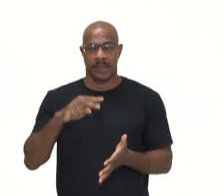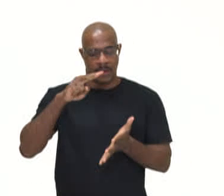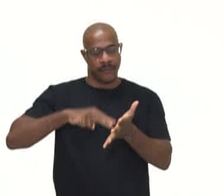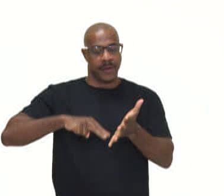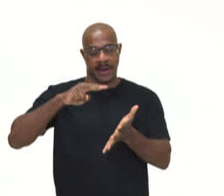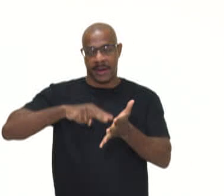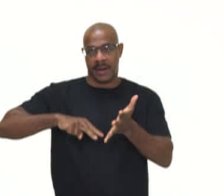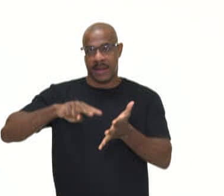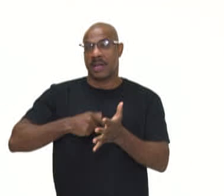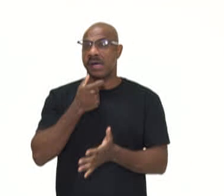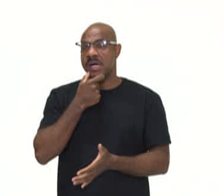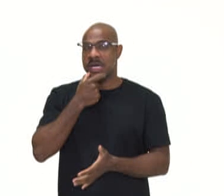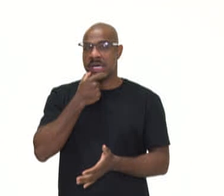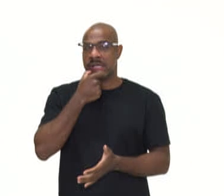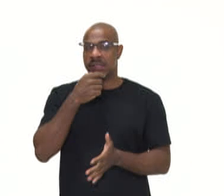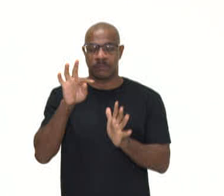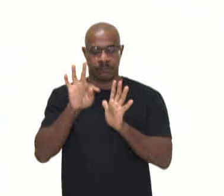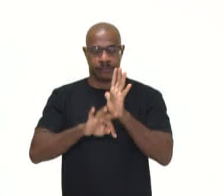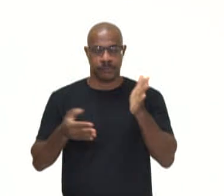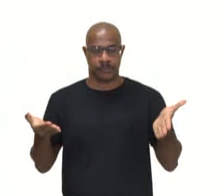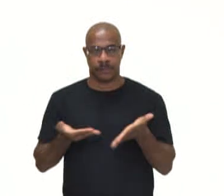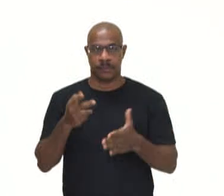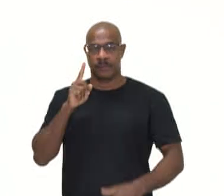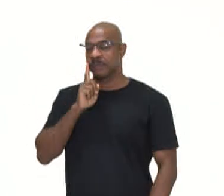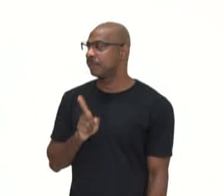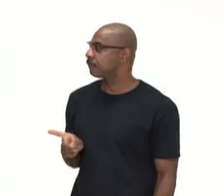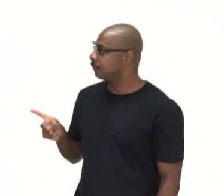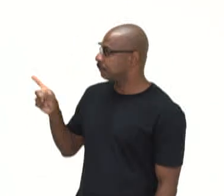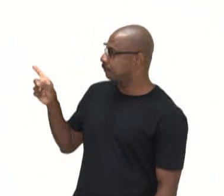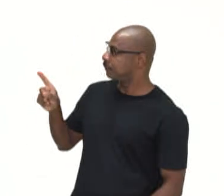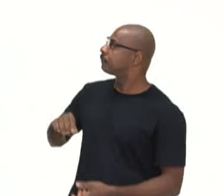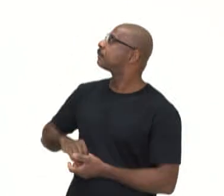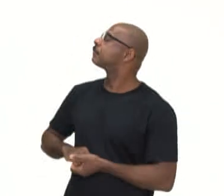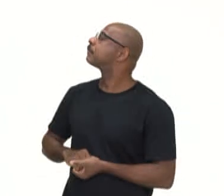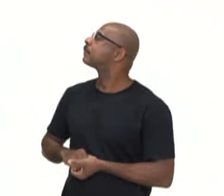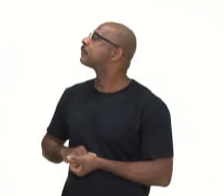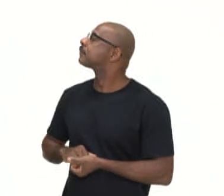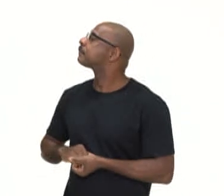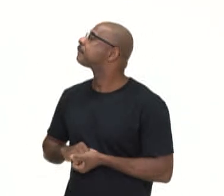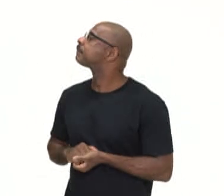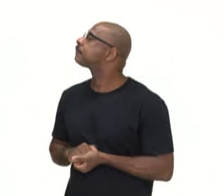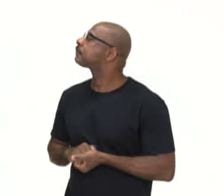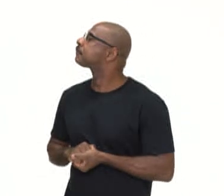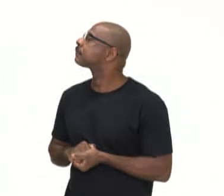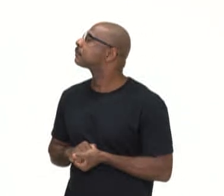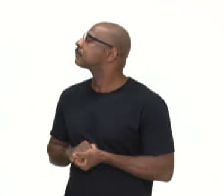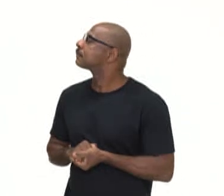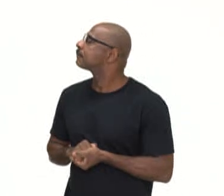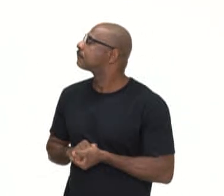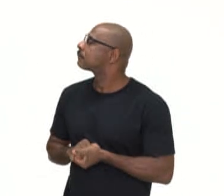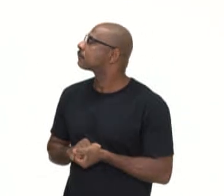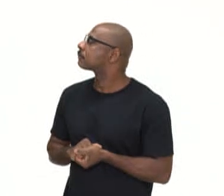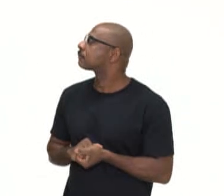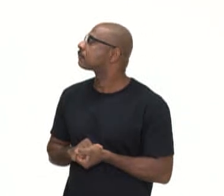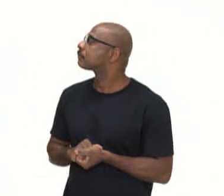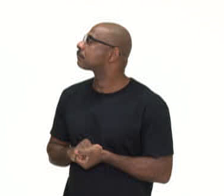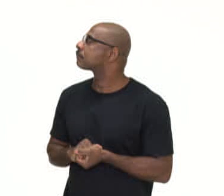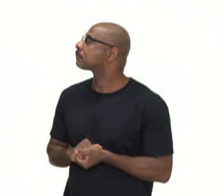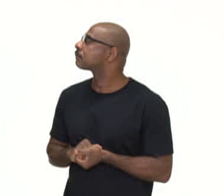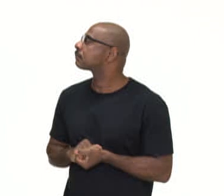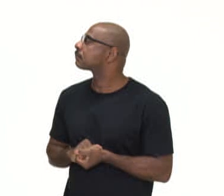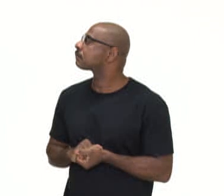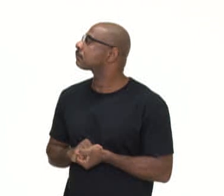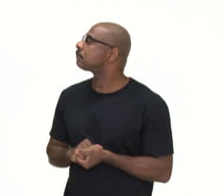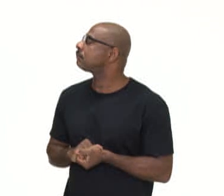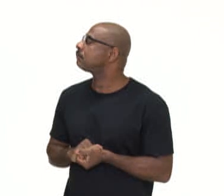many reasons why learning a new language is a good idea, aren't there? It allows you to communicate with new people.